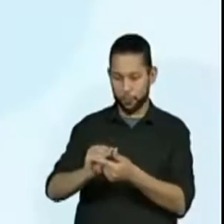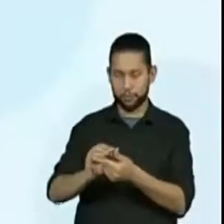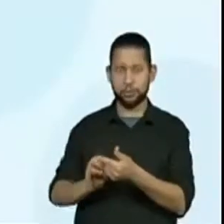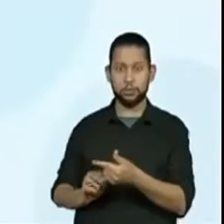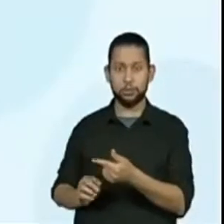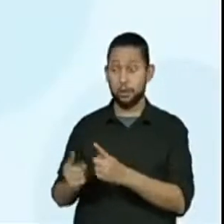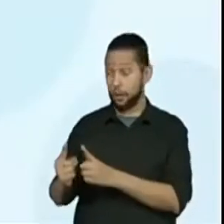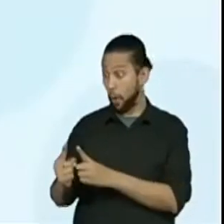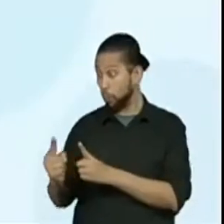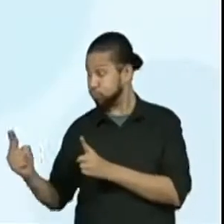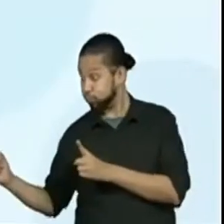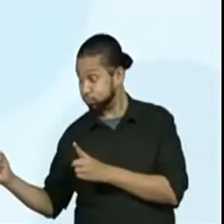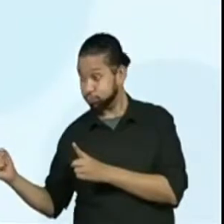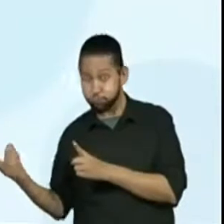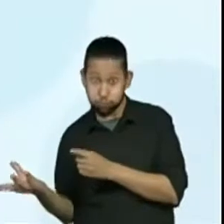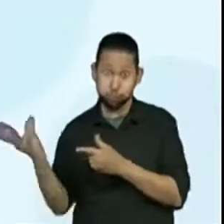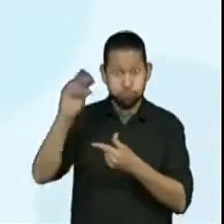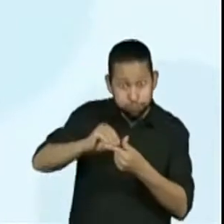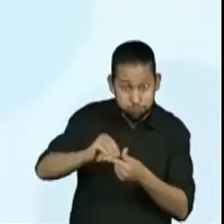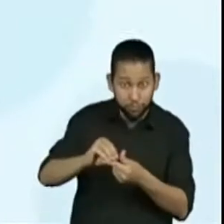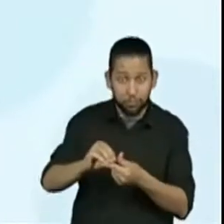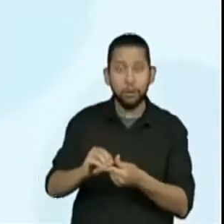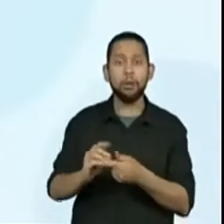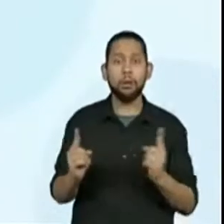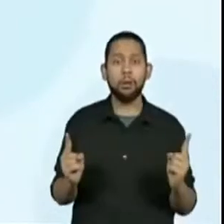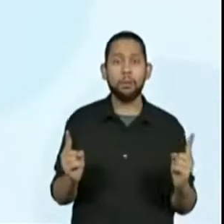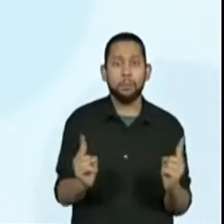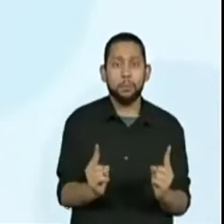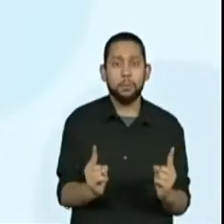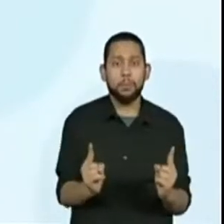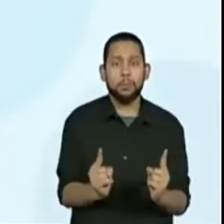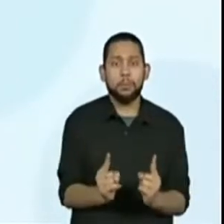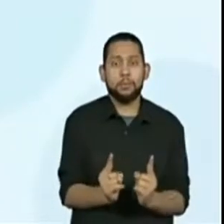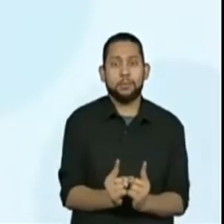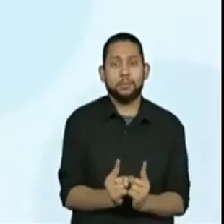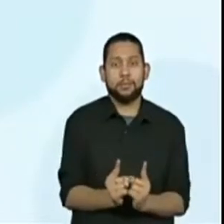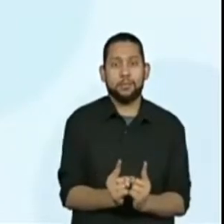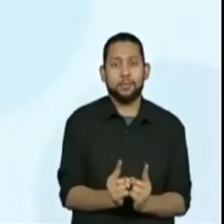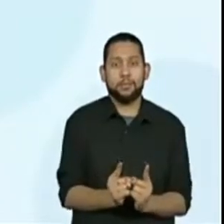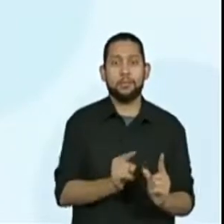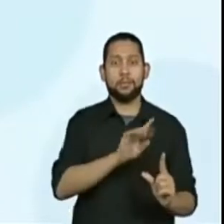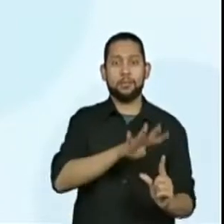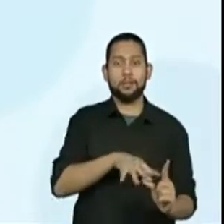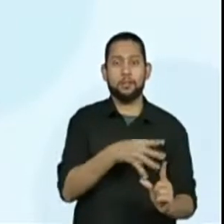menor ficará a representação na malha quadriculada.